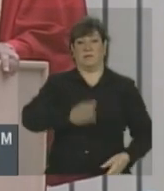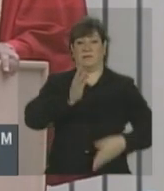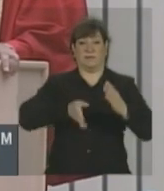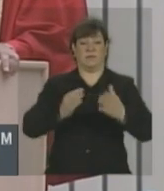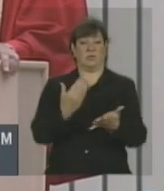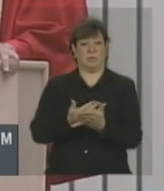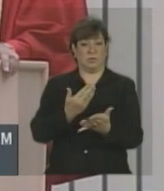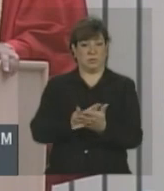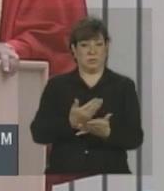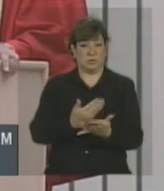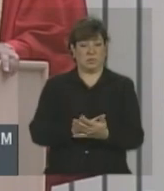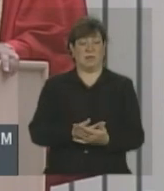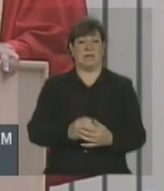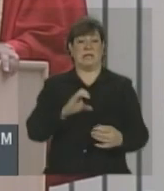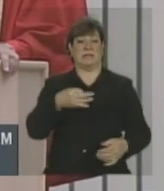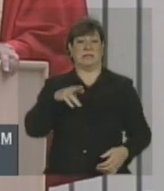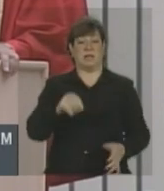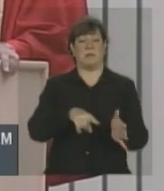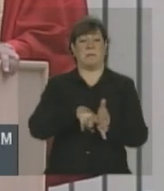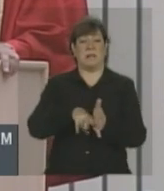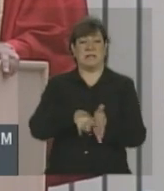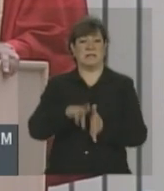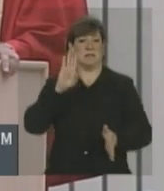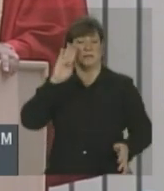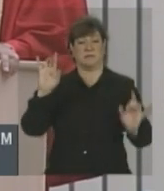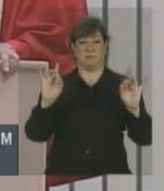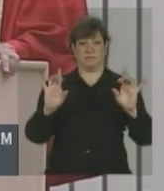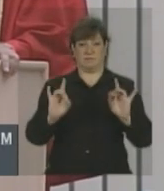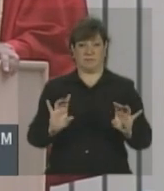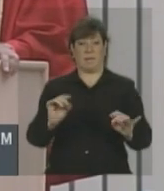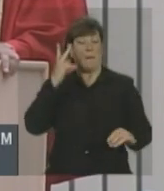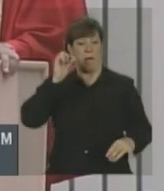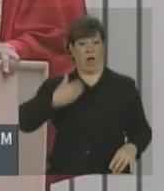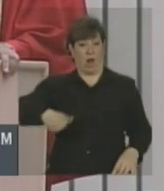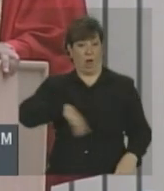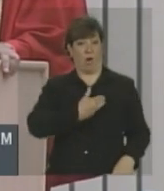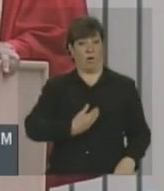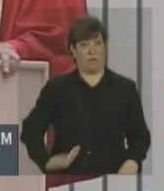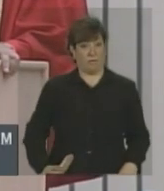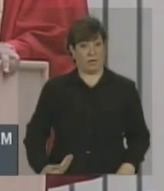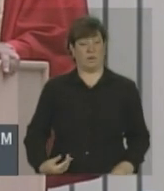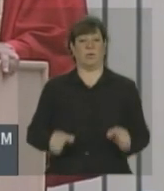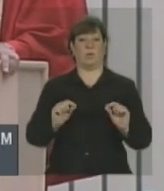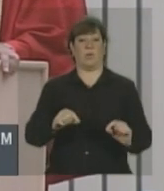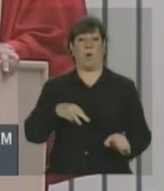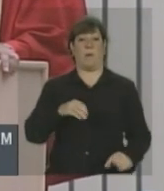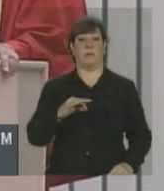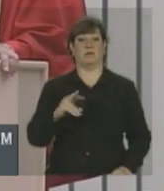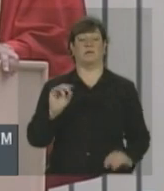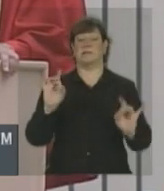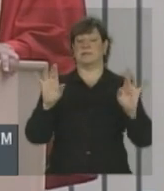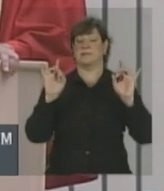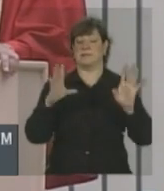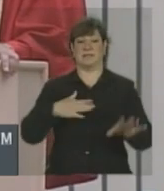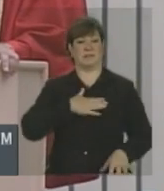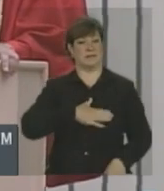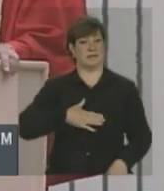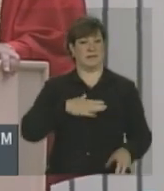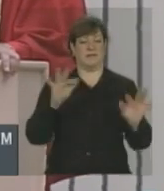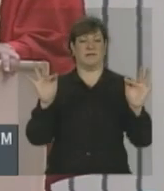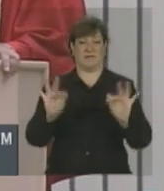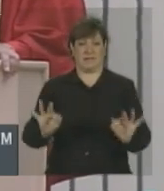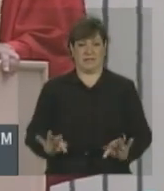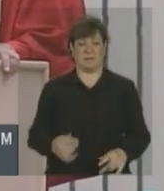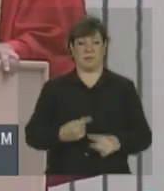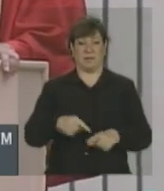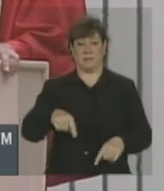de pesquisa de primeira linha. Para nosso governo, é motivo de especial satisfação que